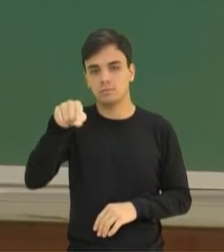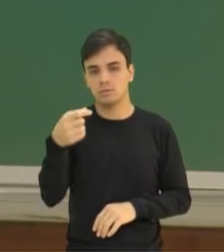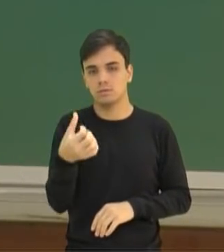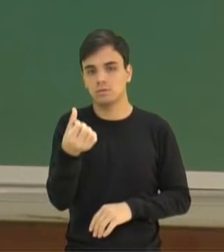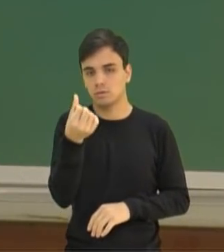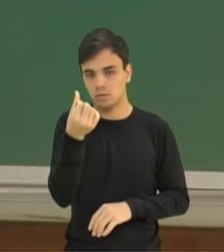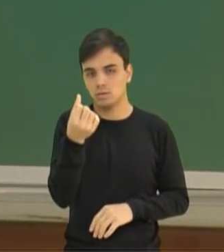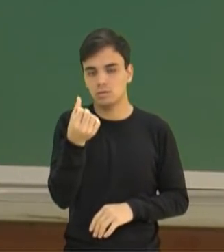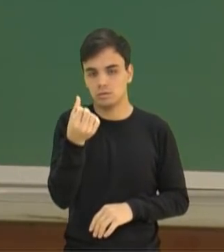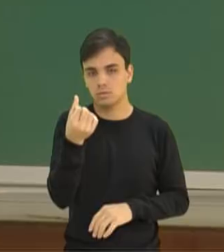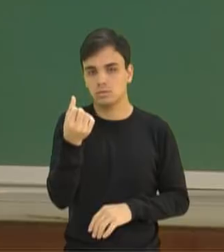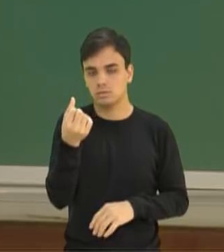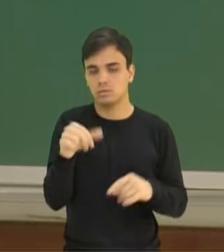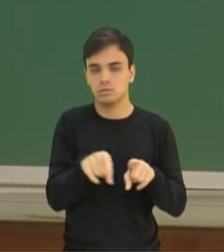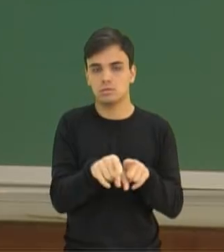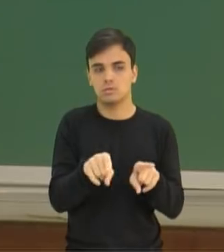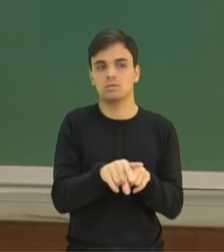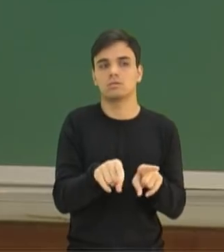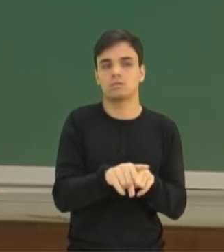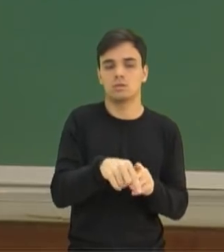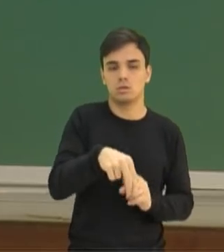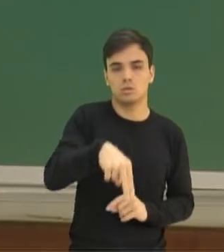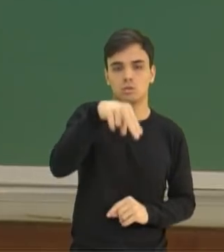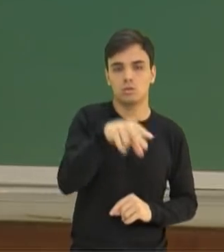Brasil. E a região Nordeste ali,